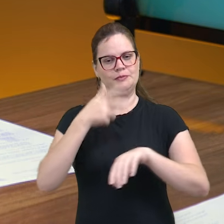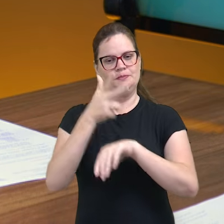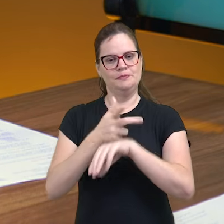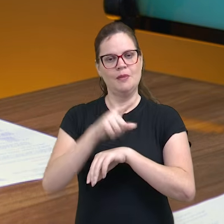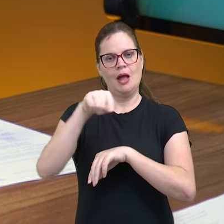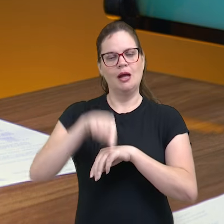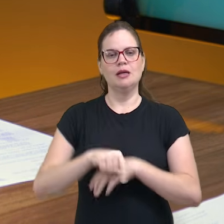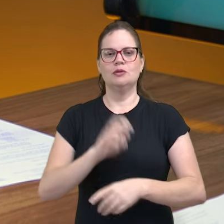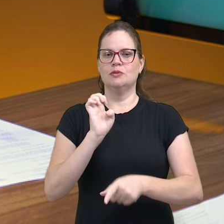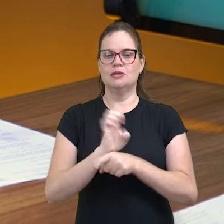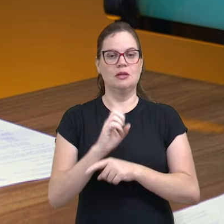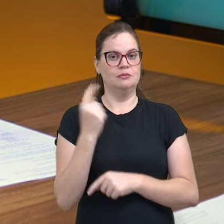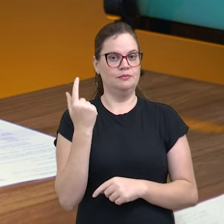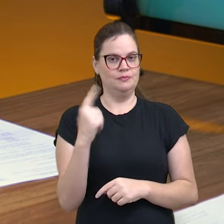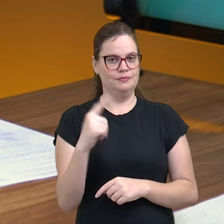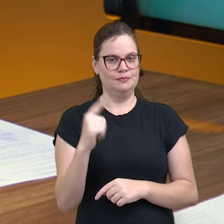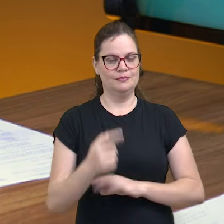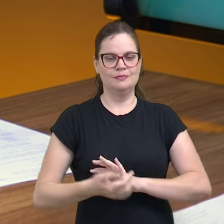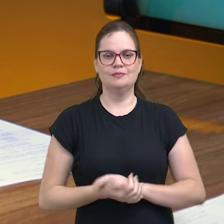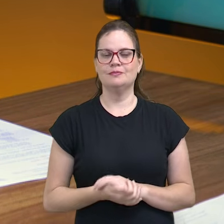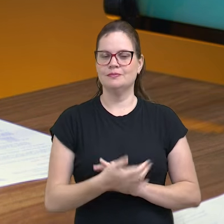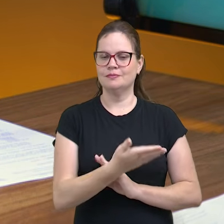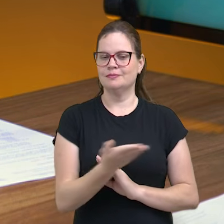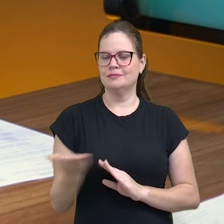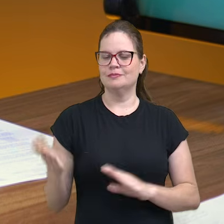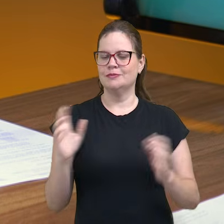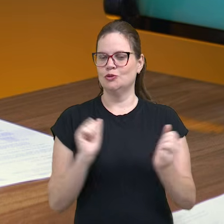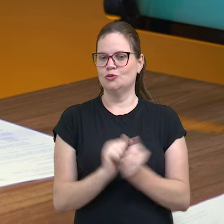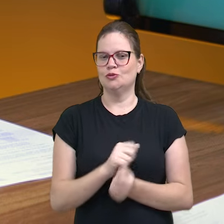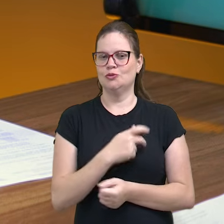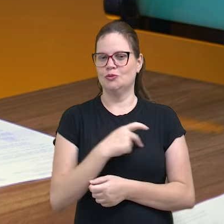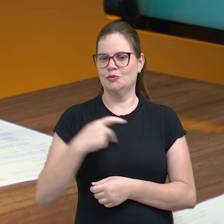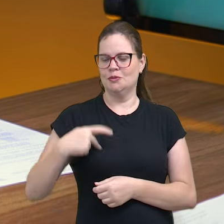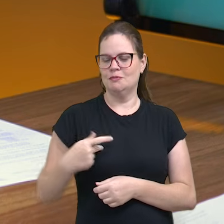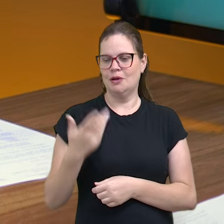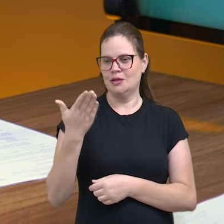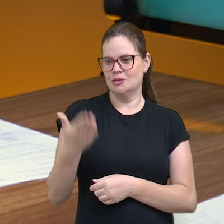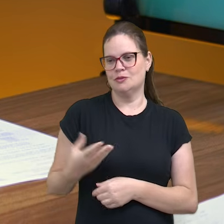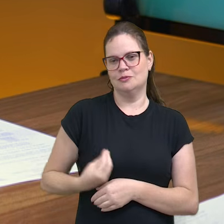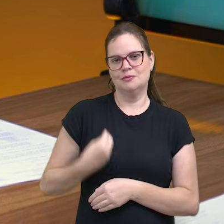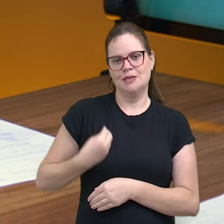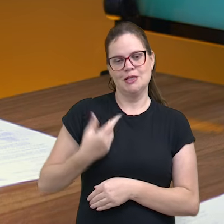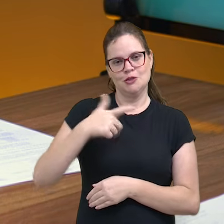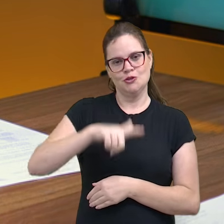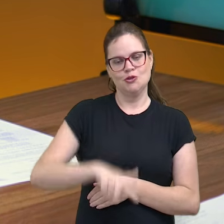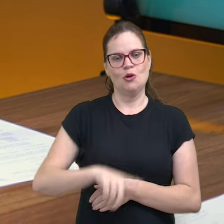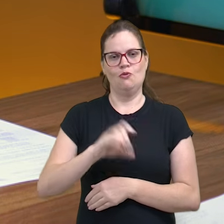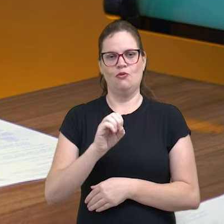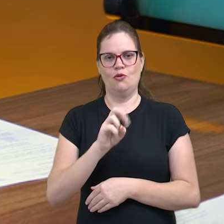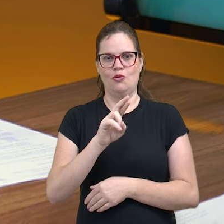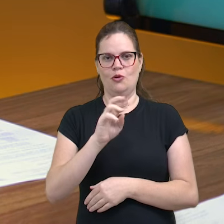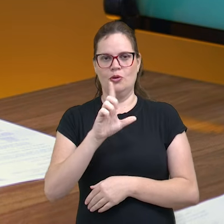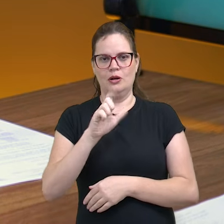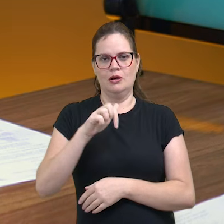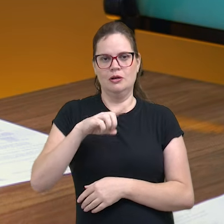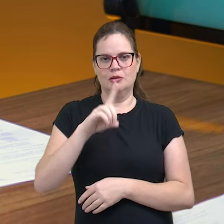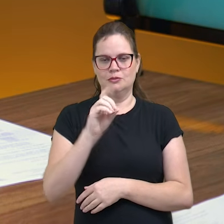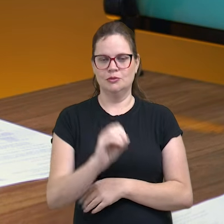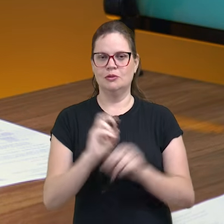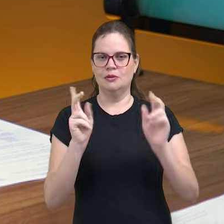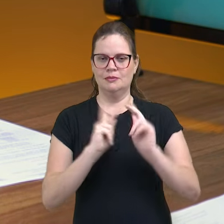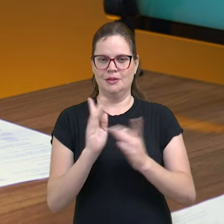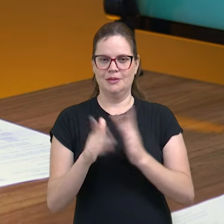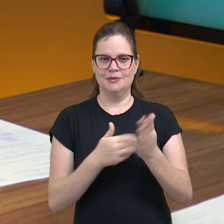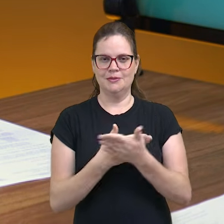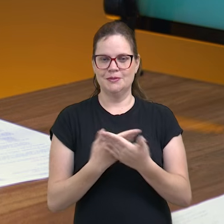aqui dos nossos estúdios na cidade de Goiânia, no estado de Goiás. E comigo, no estúdio, mais uma vez a